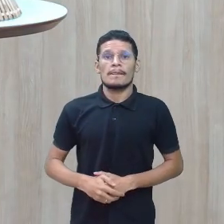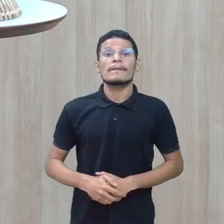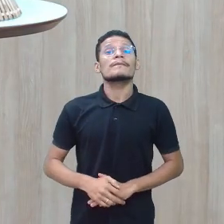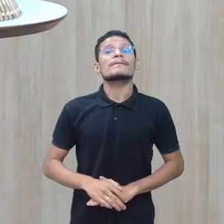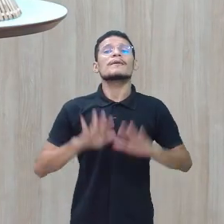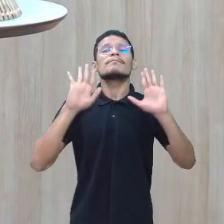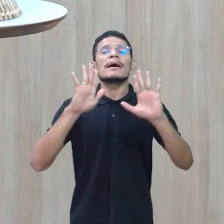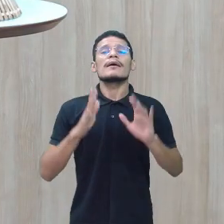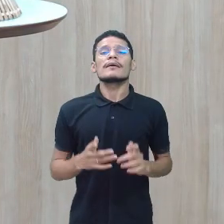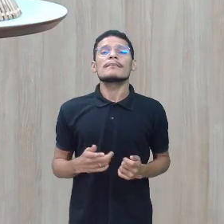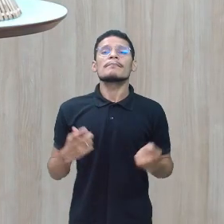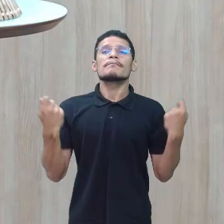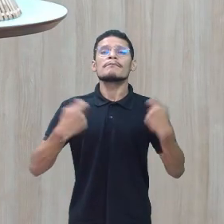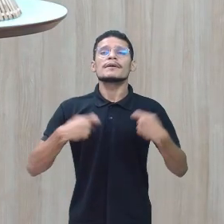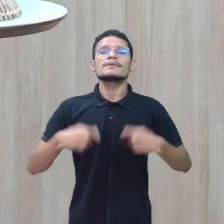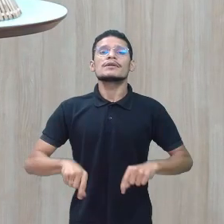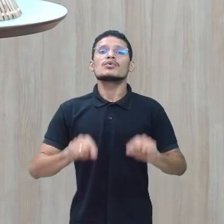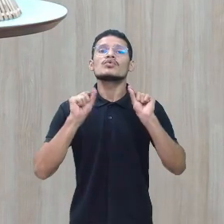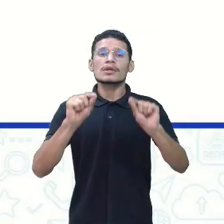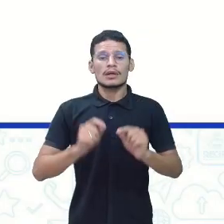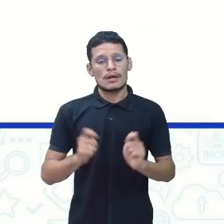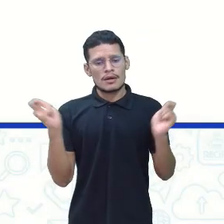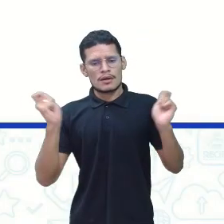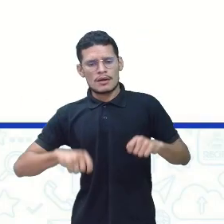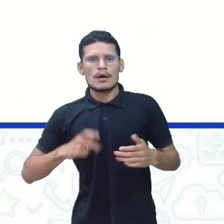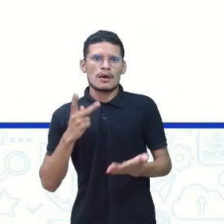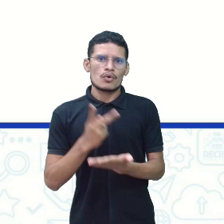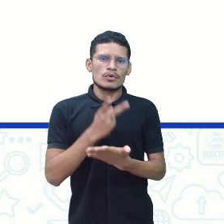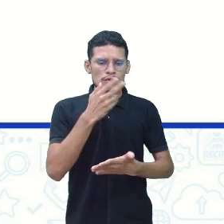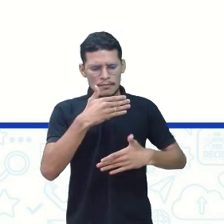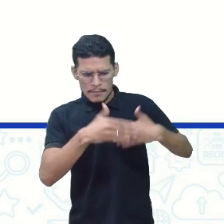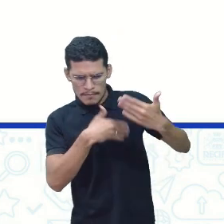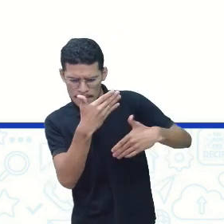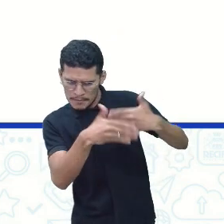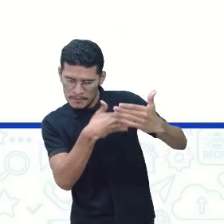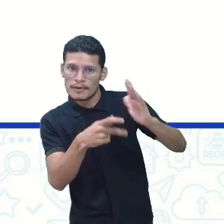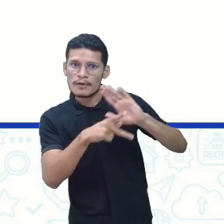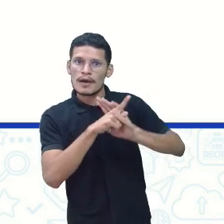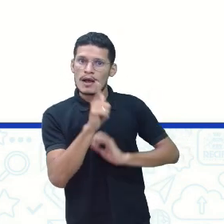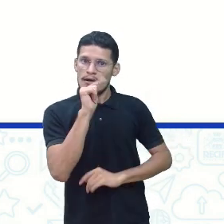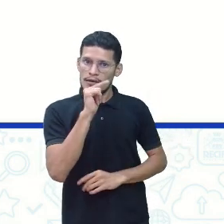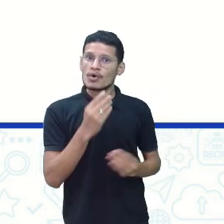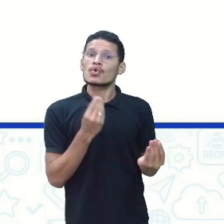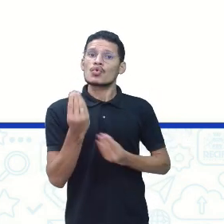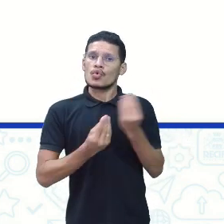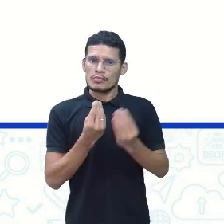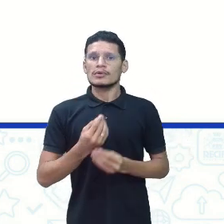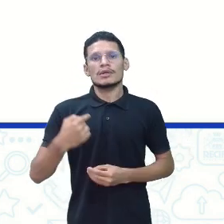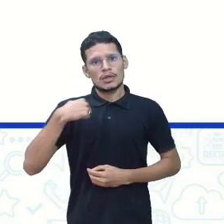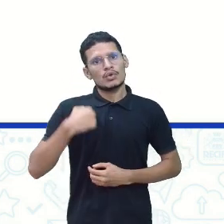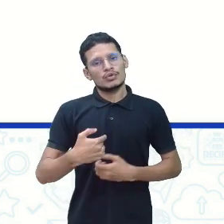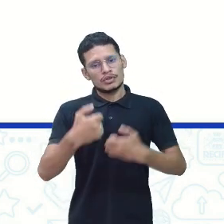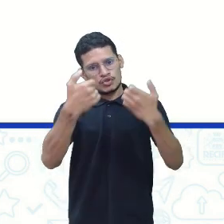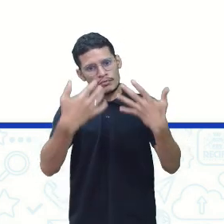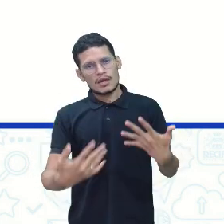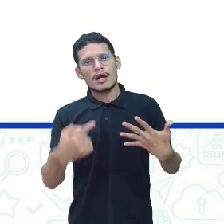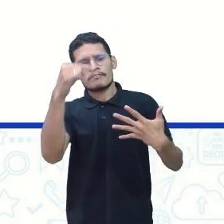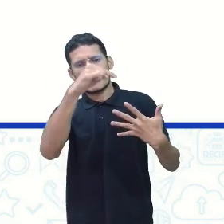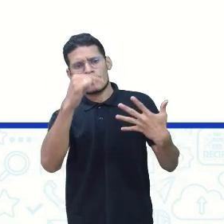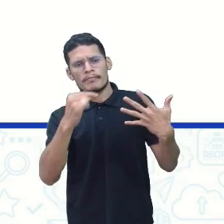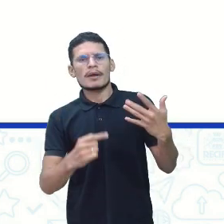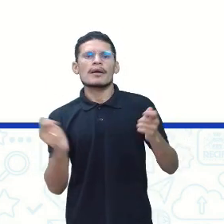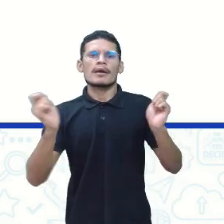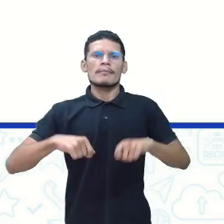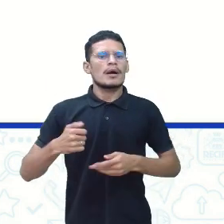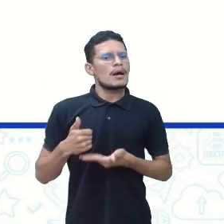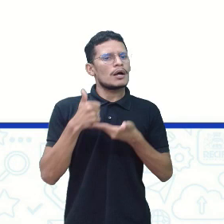E o que é necessário para ocorrer o ciclo da água? Vamos ver quais os fatores que vão